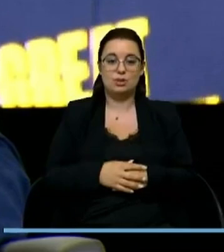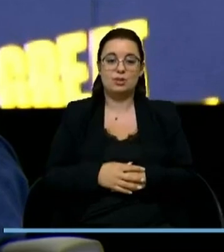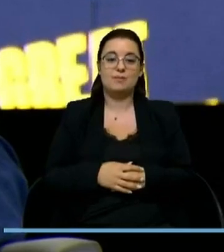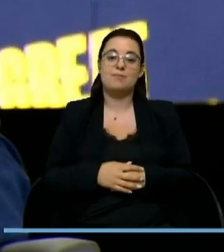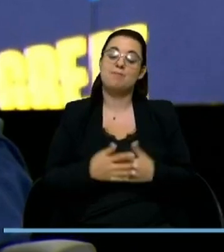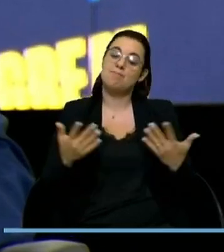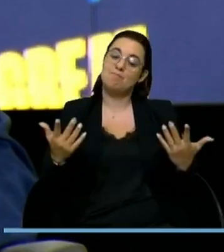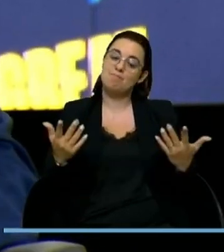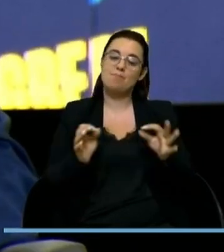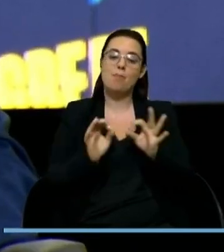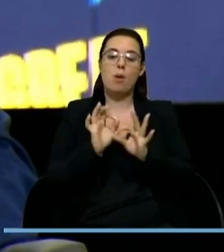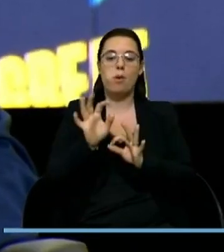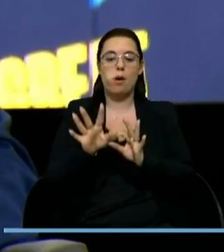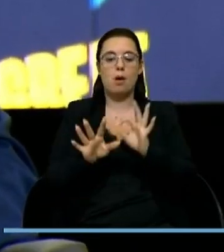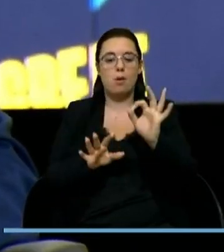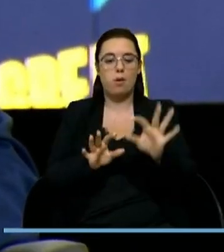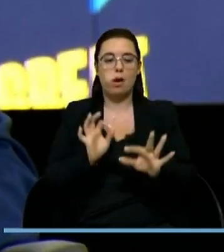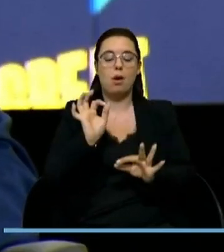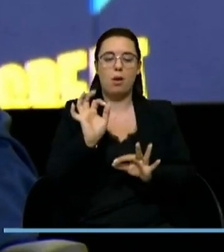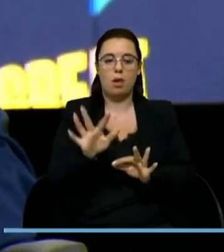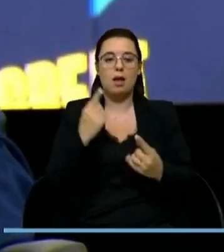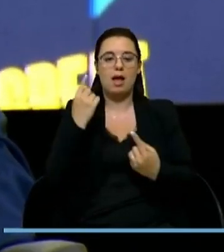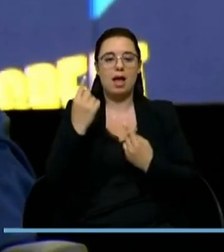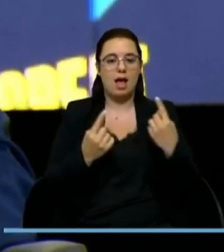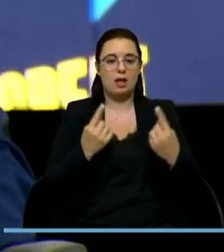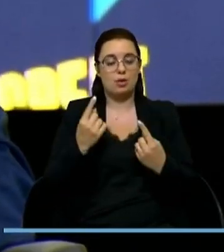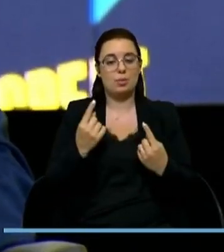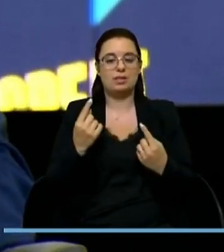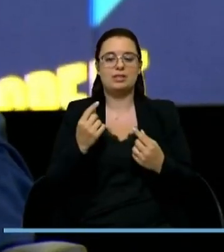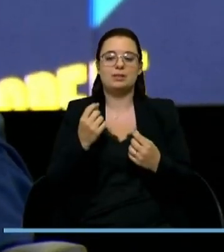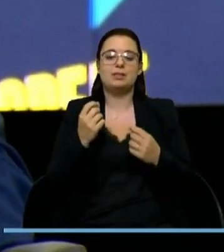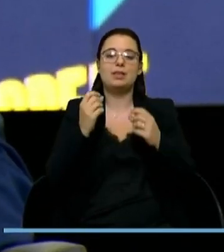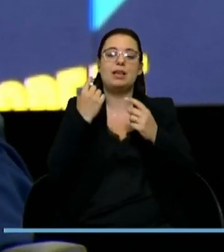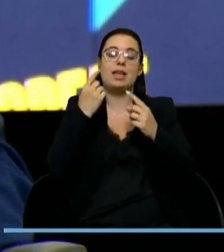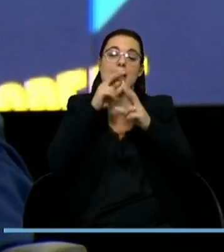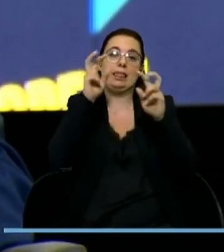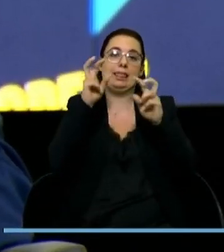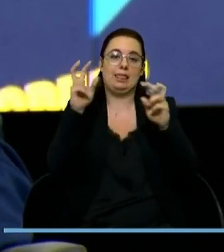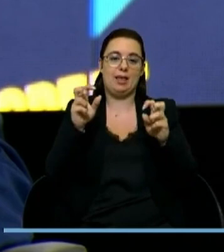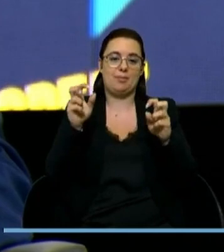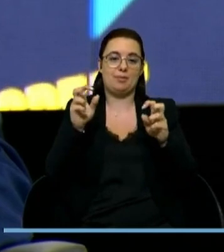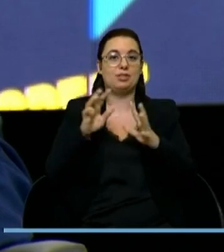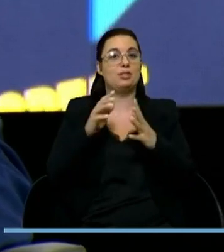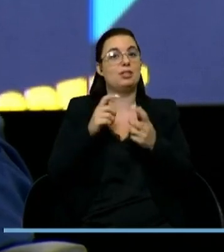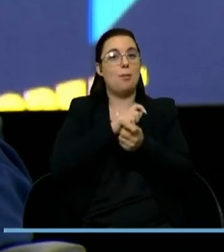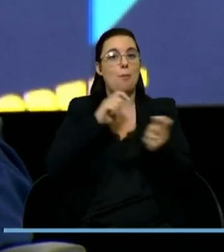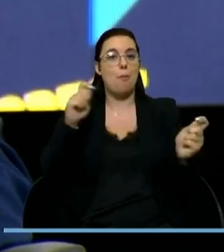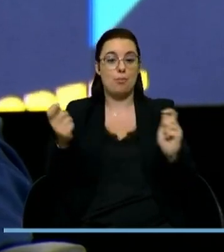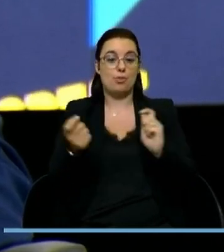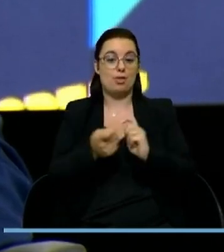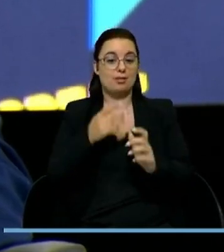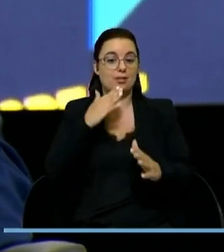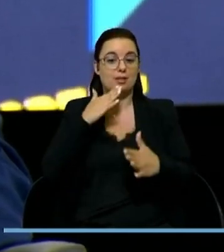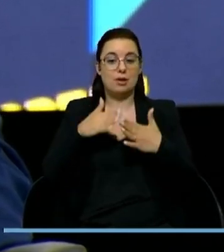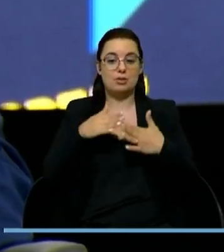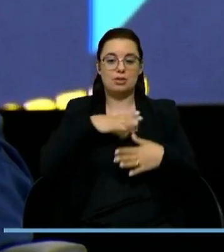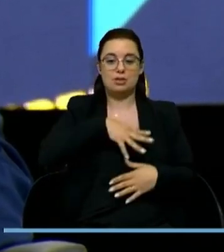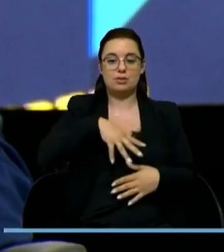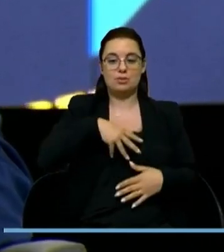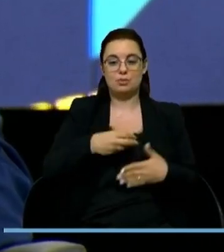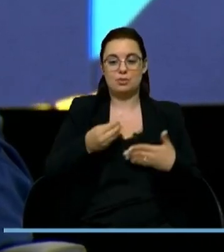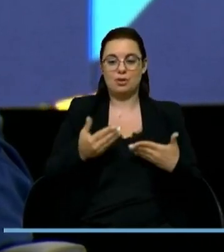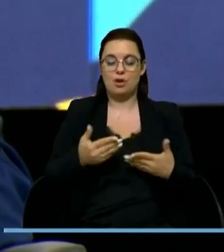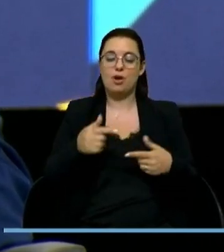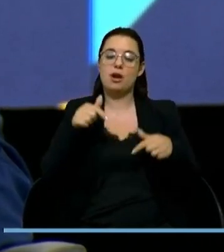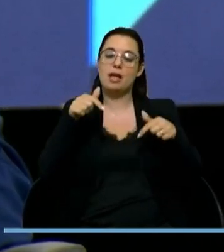ficaram aqui algumas das pistas deste que é um dos temas da grande disrupção que está a acontecer no mundo, e